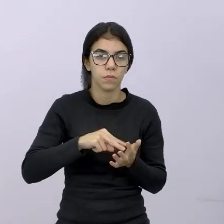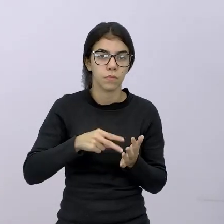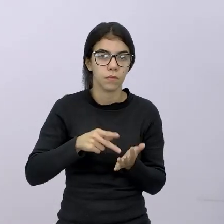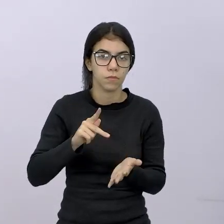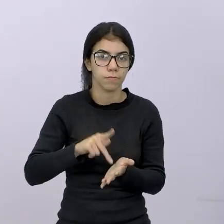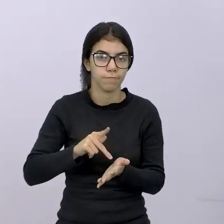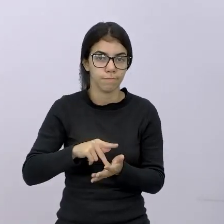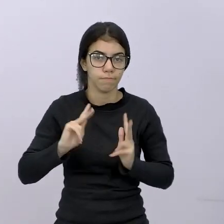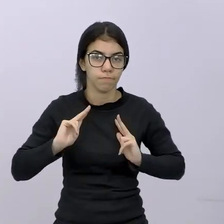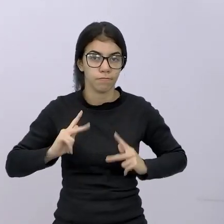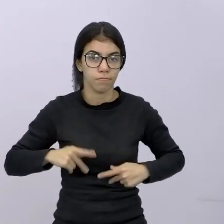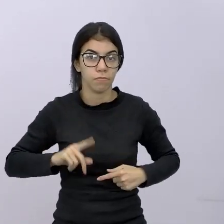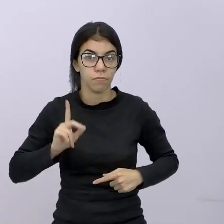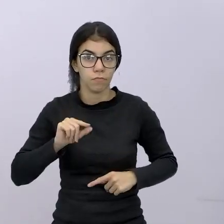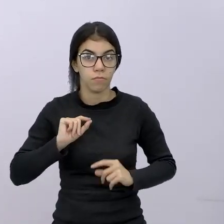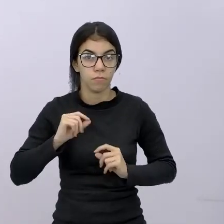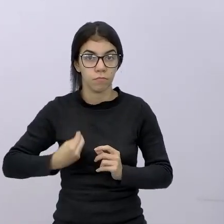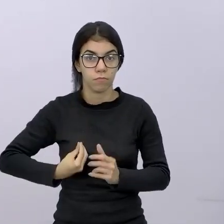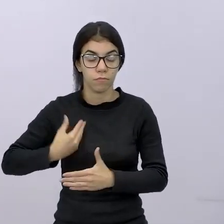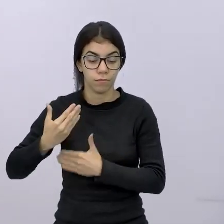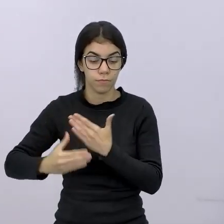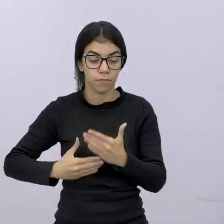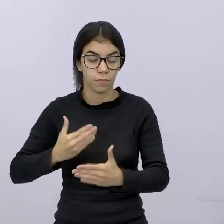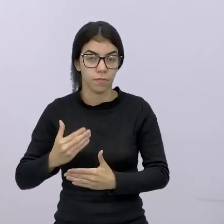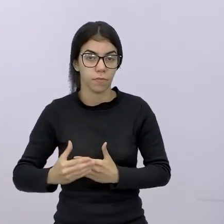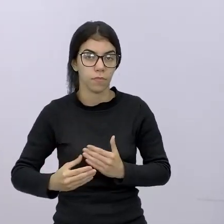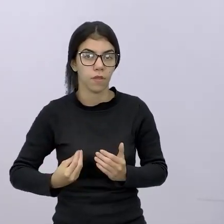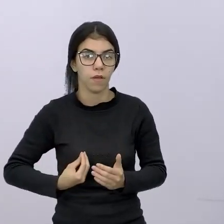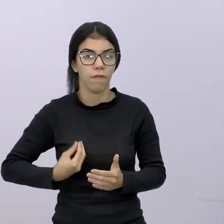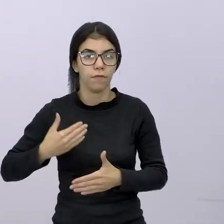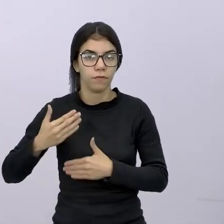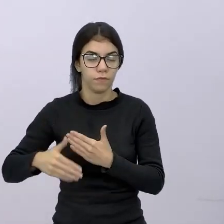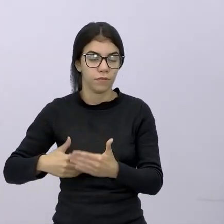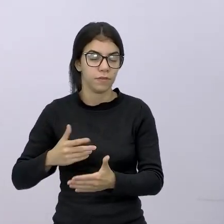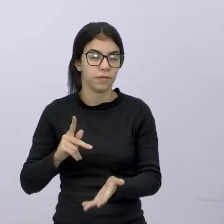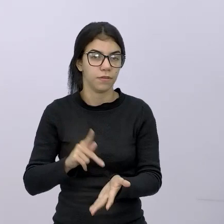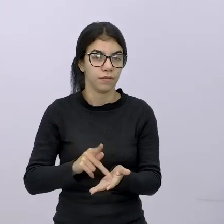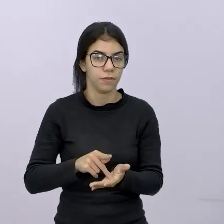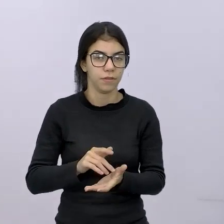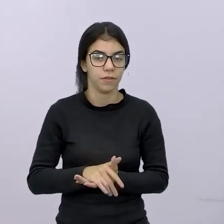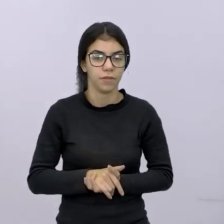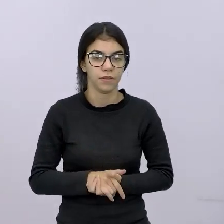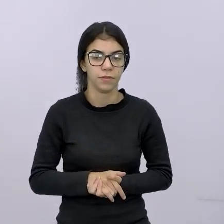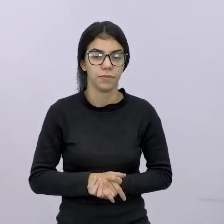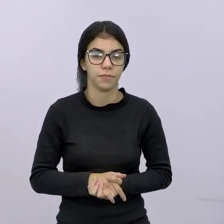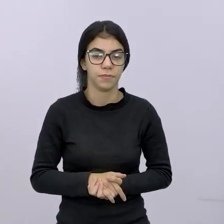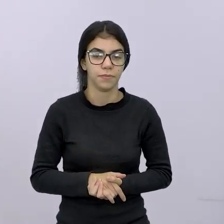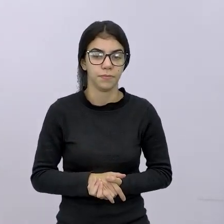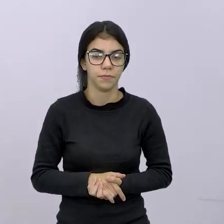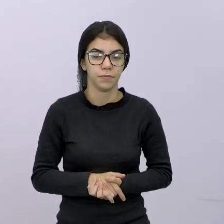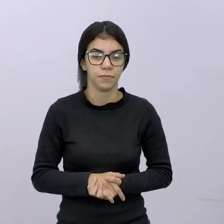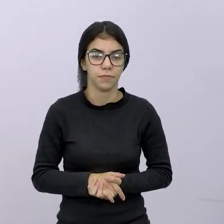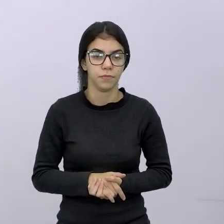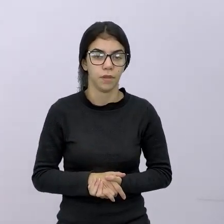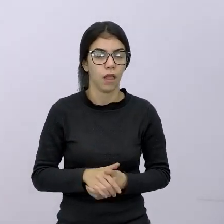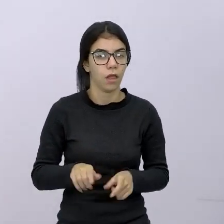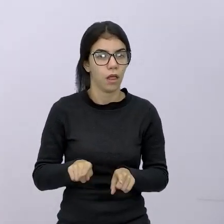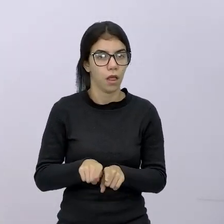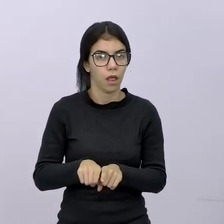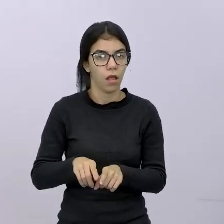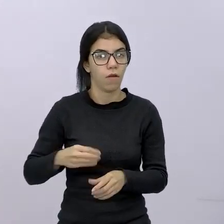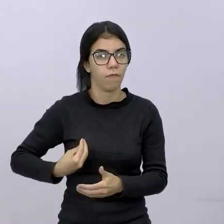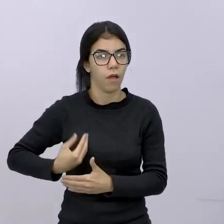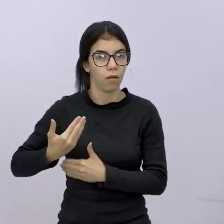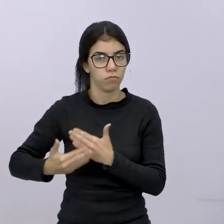o ser humano? É ele percorrer todos esses caminhos, todas essas fases da existência, até que ele amadureça